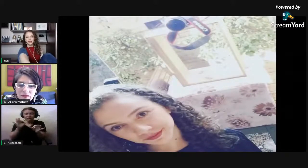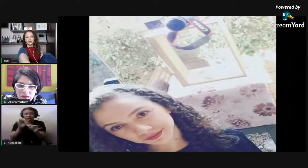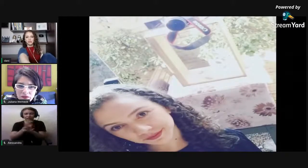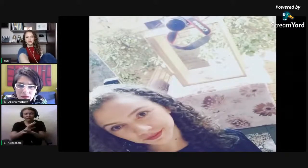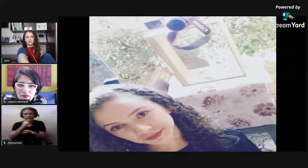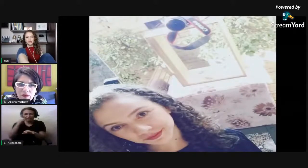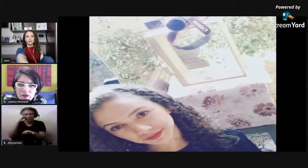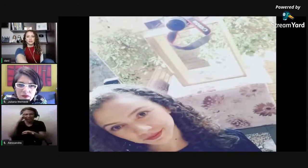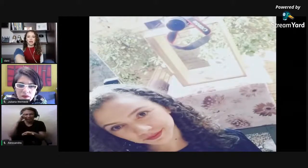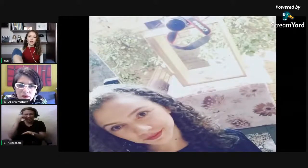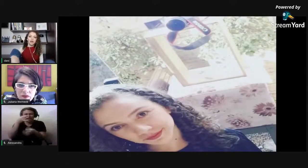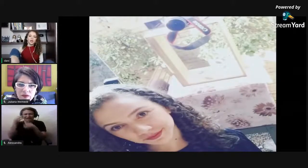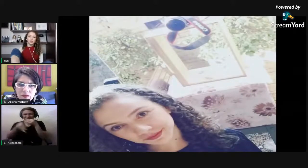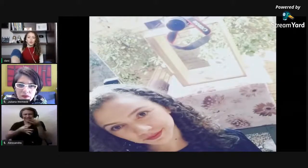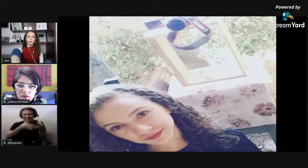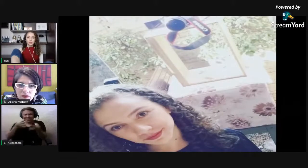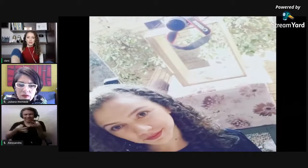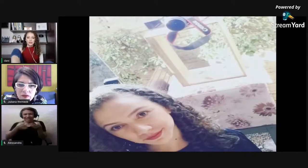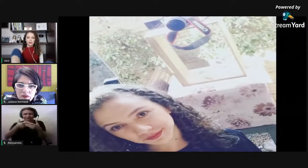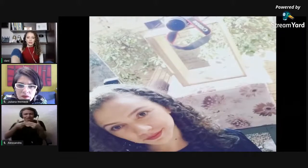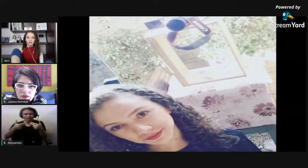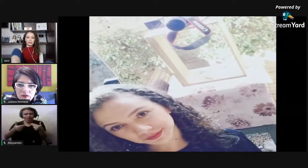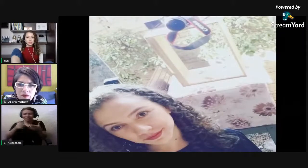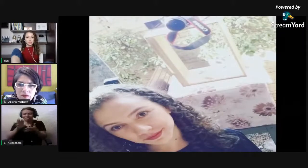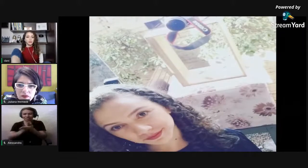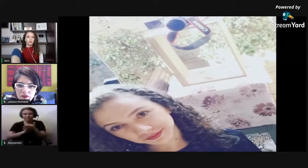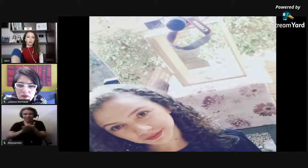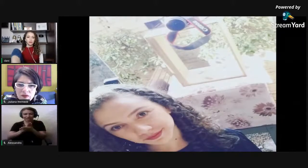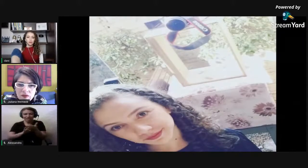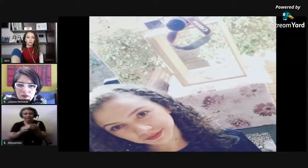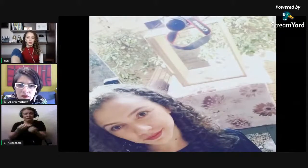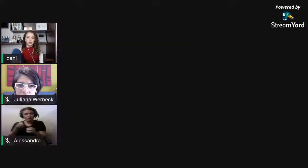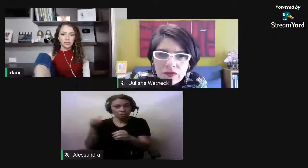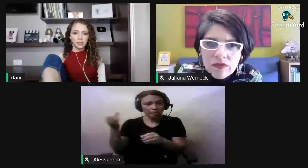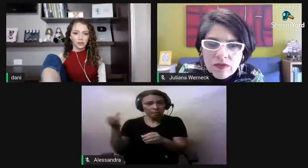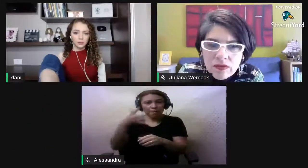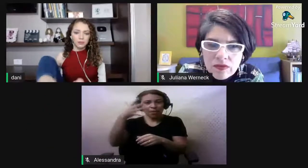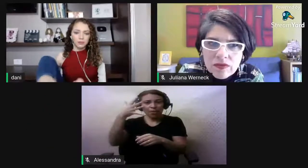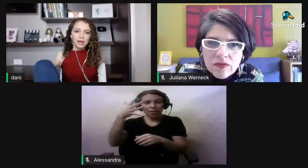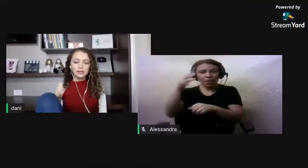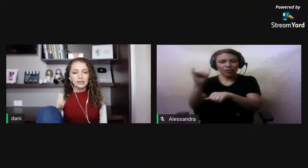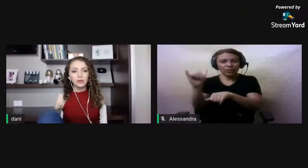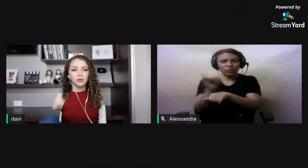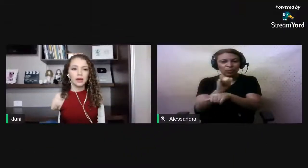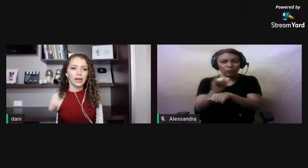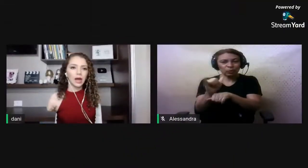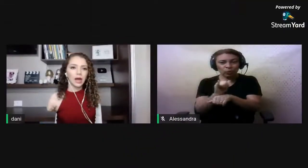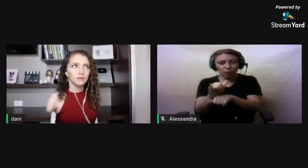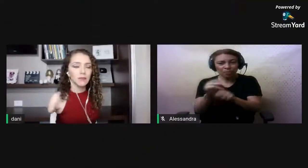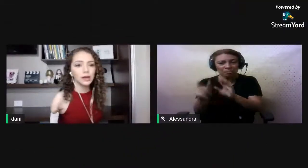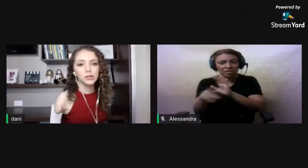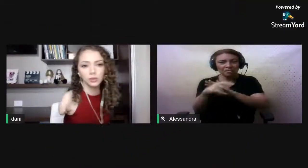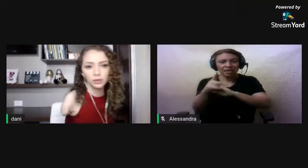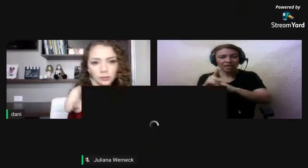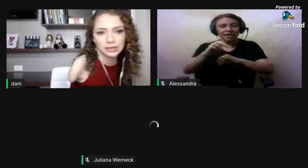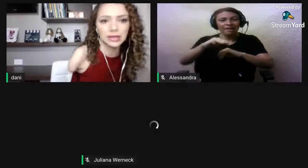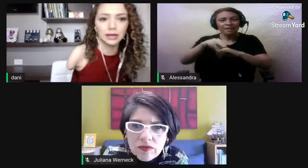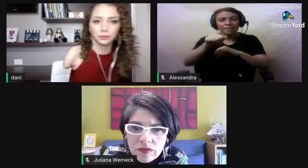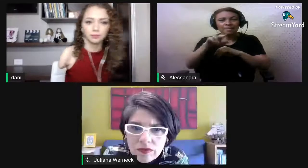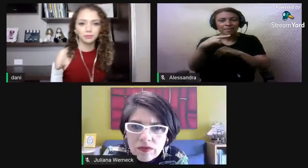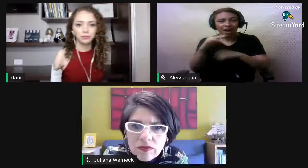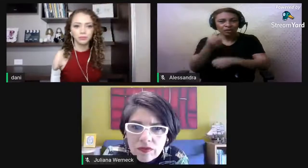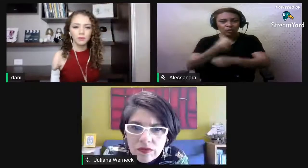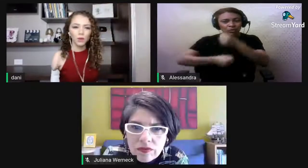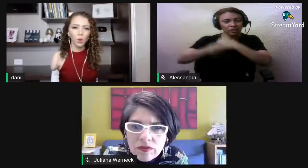em críticas, sem pensar no que eu precisava. E lancei o meu canal no YouTube desse jeito. Lancei o meu canal em março do ano